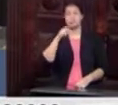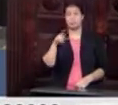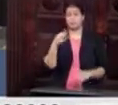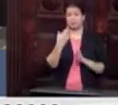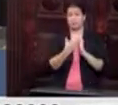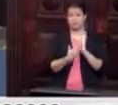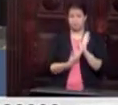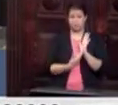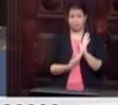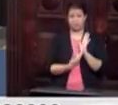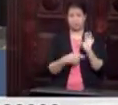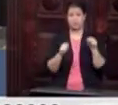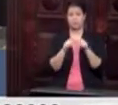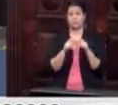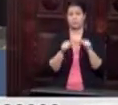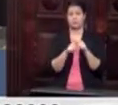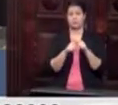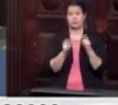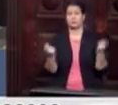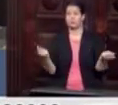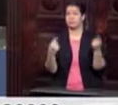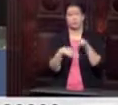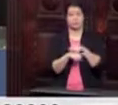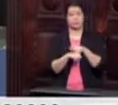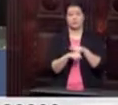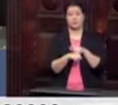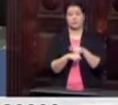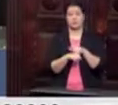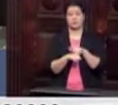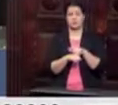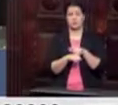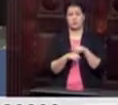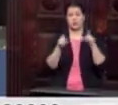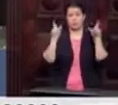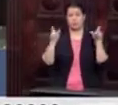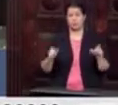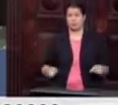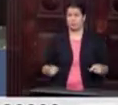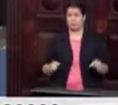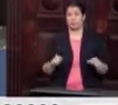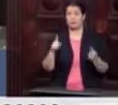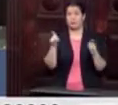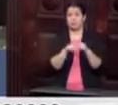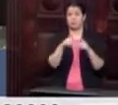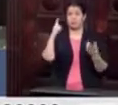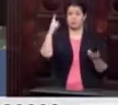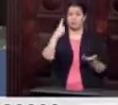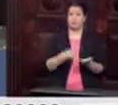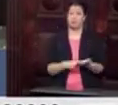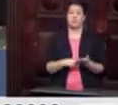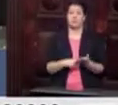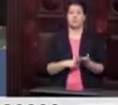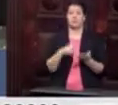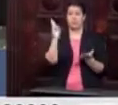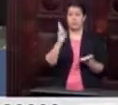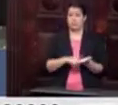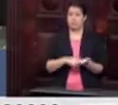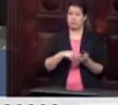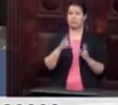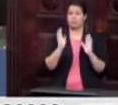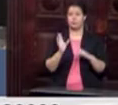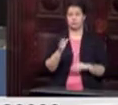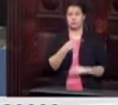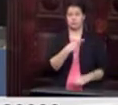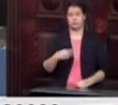redação que vai contrária à posição, ao compromisso assumido pelo presidente